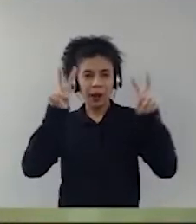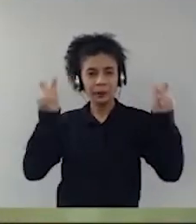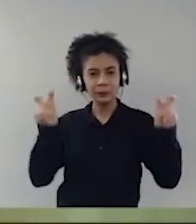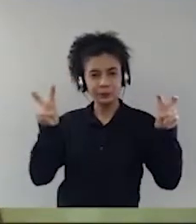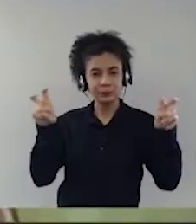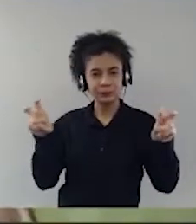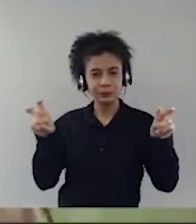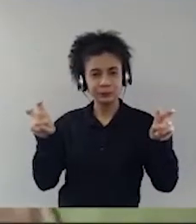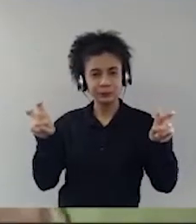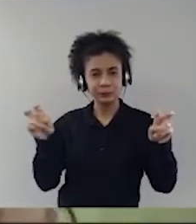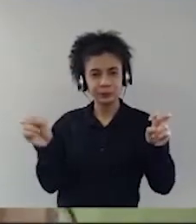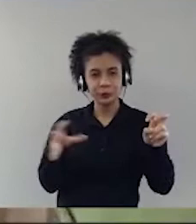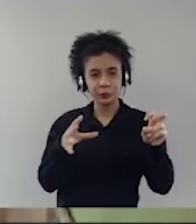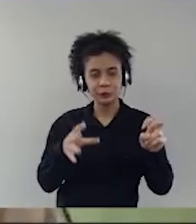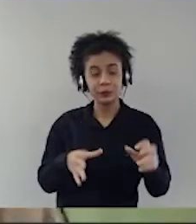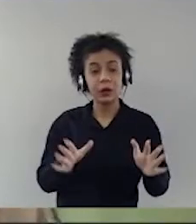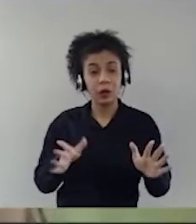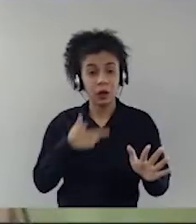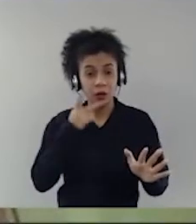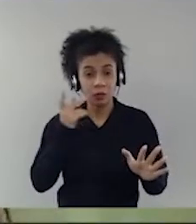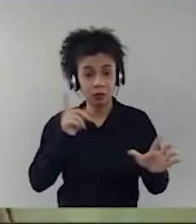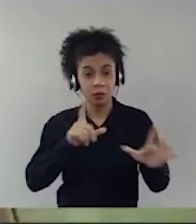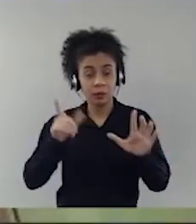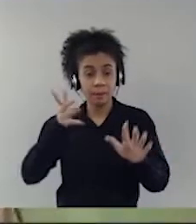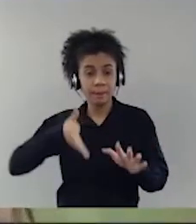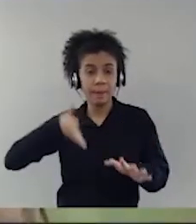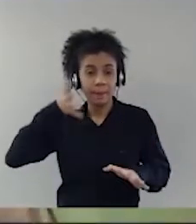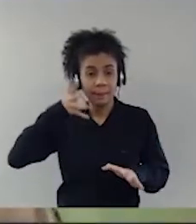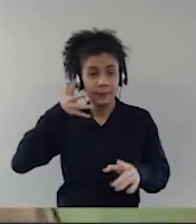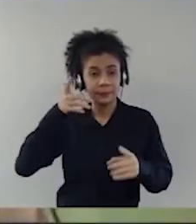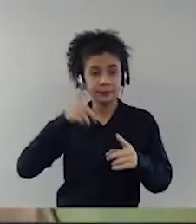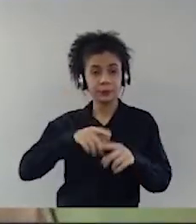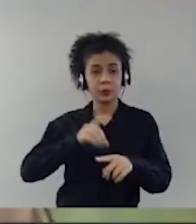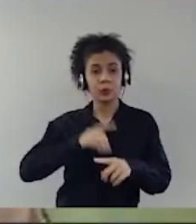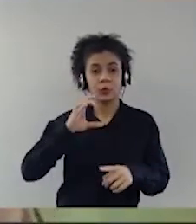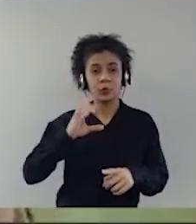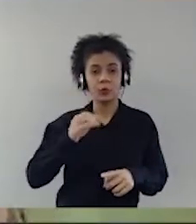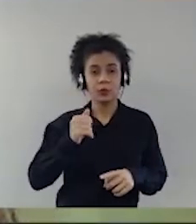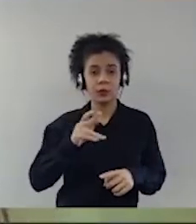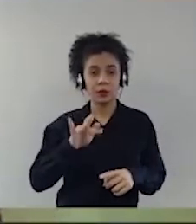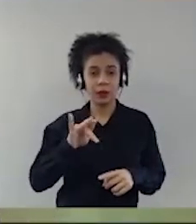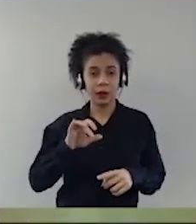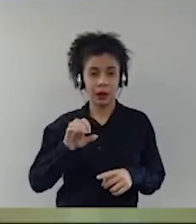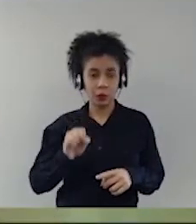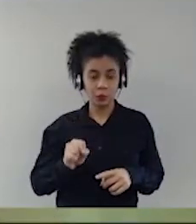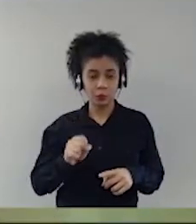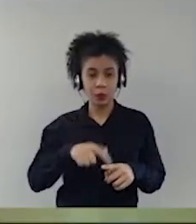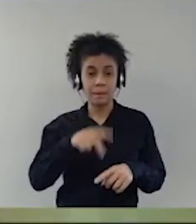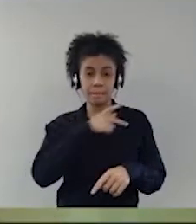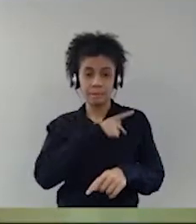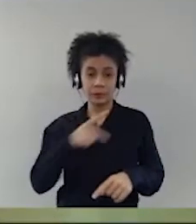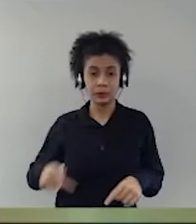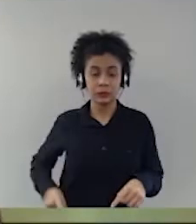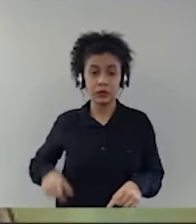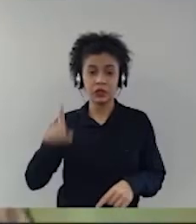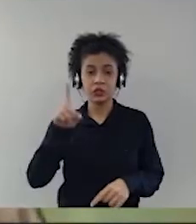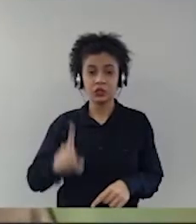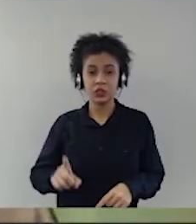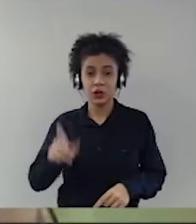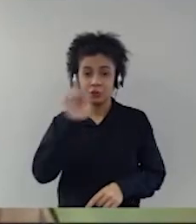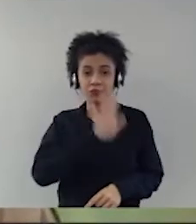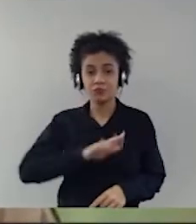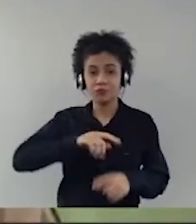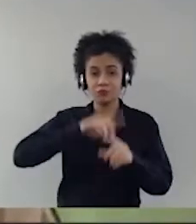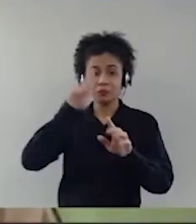que contará com a presença dos seguintes palestrantes: Dr. Carlos Nicodemos, presidente da Comissão de Direito Internacional